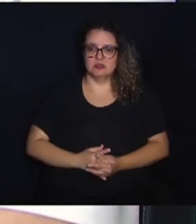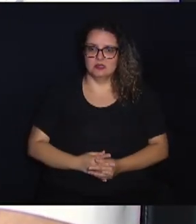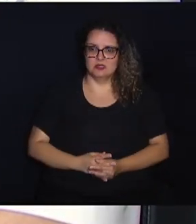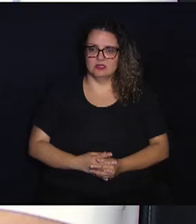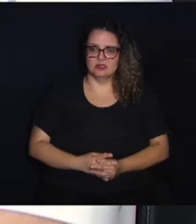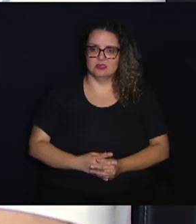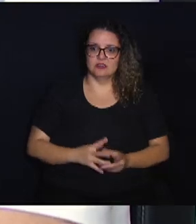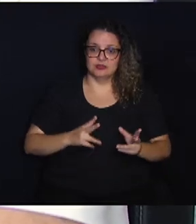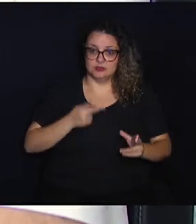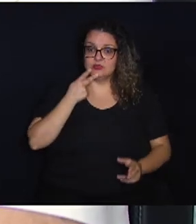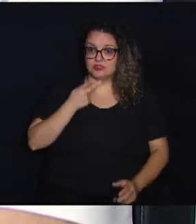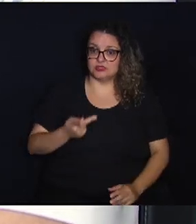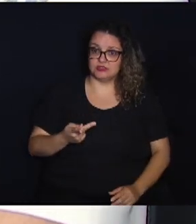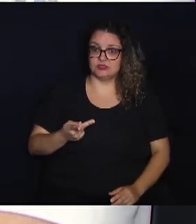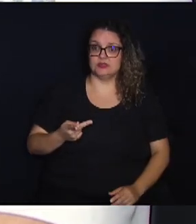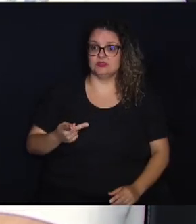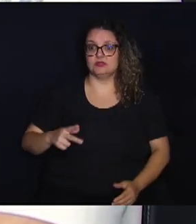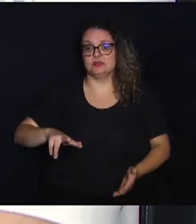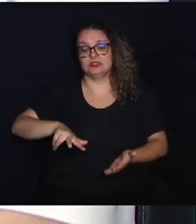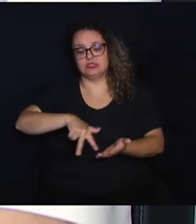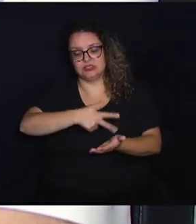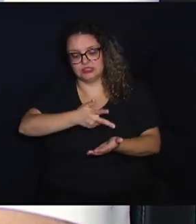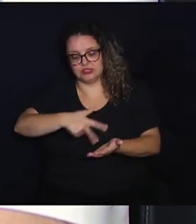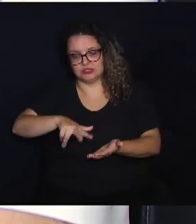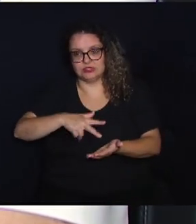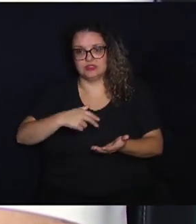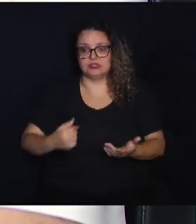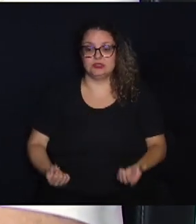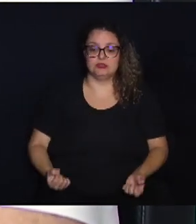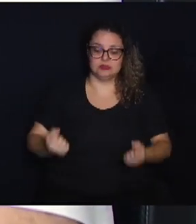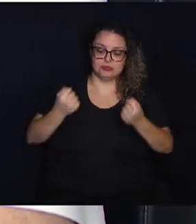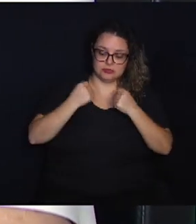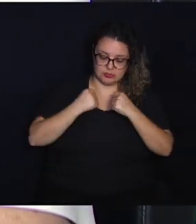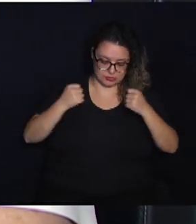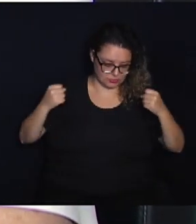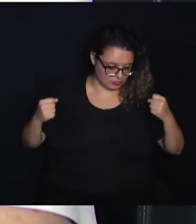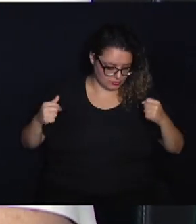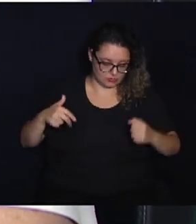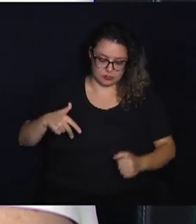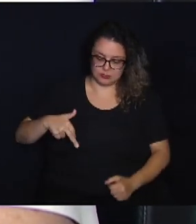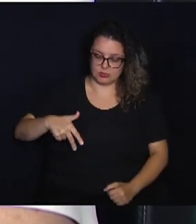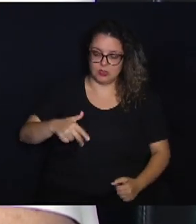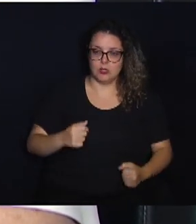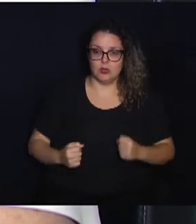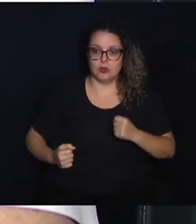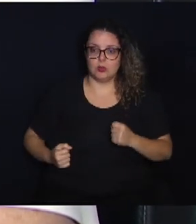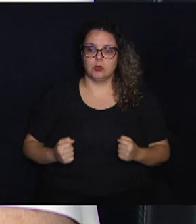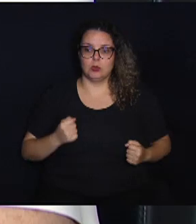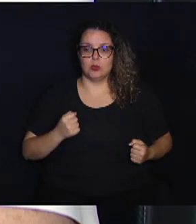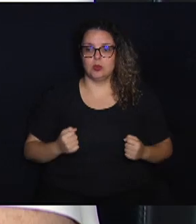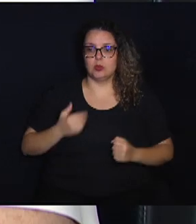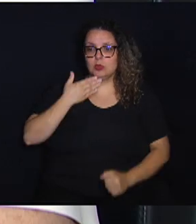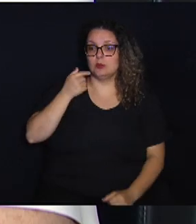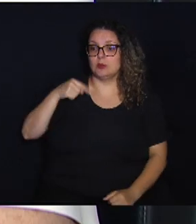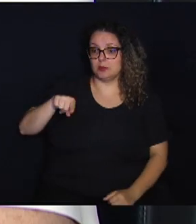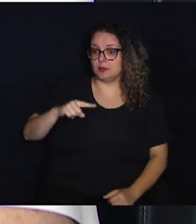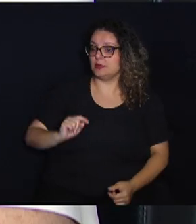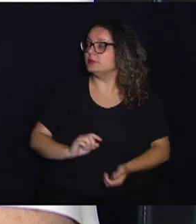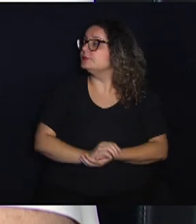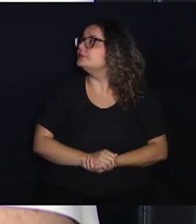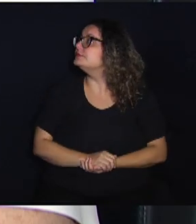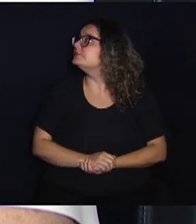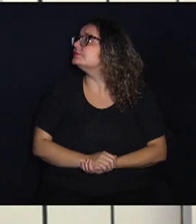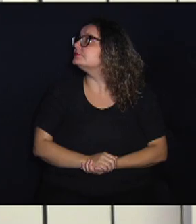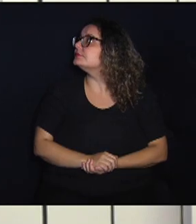eu disse, dançar, ginástica, caminhada, para a melhoria deles.